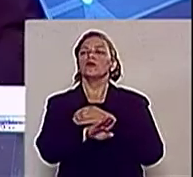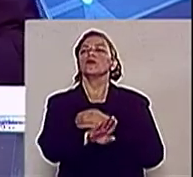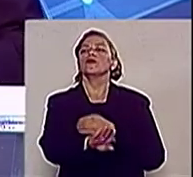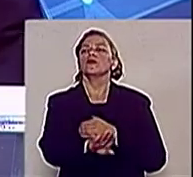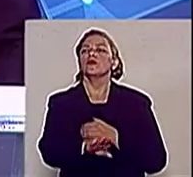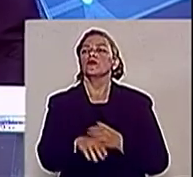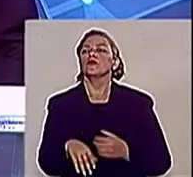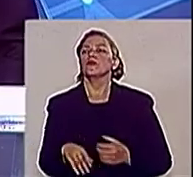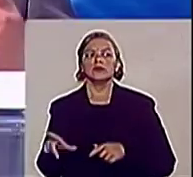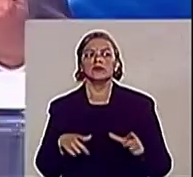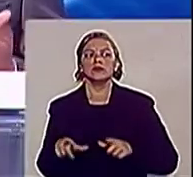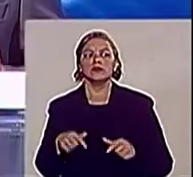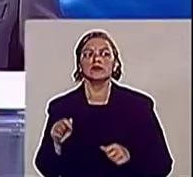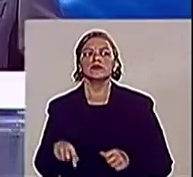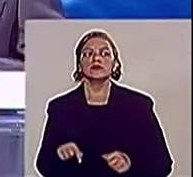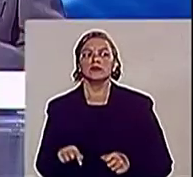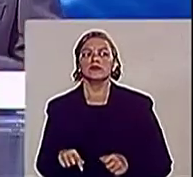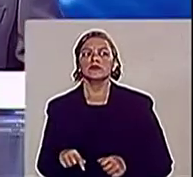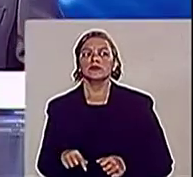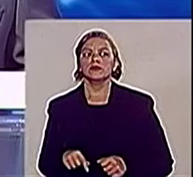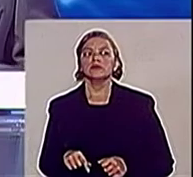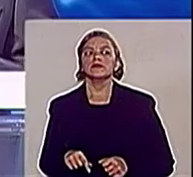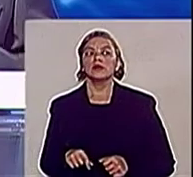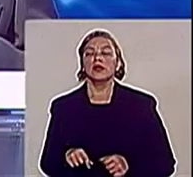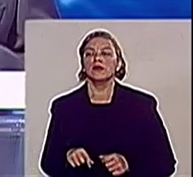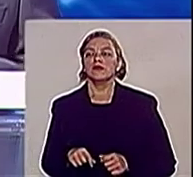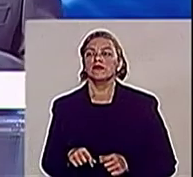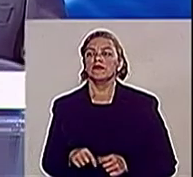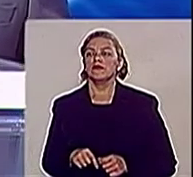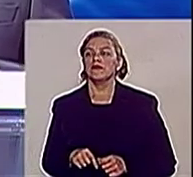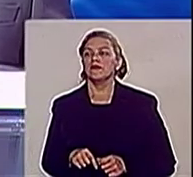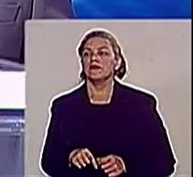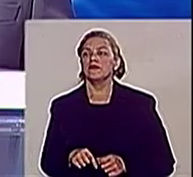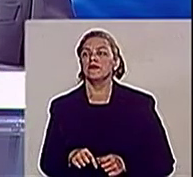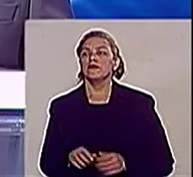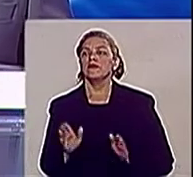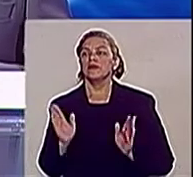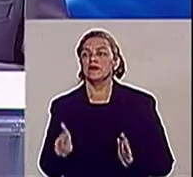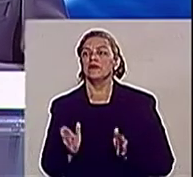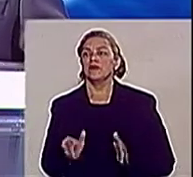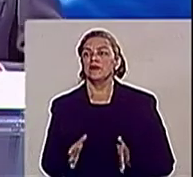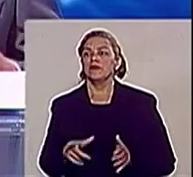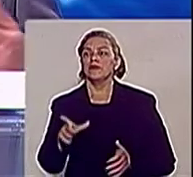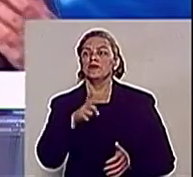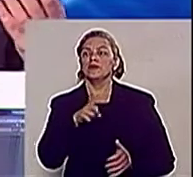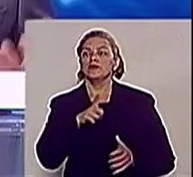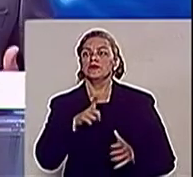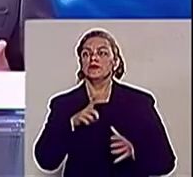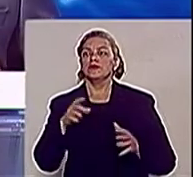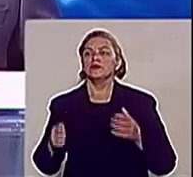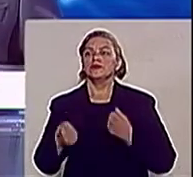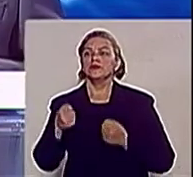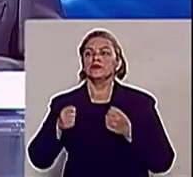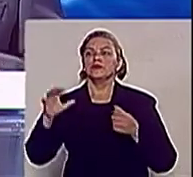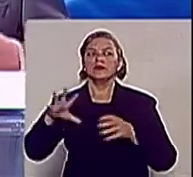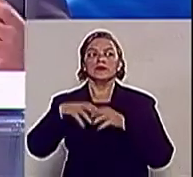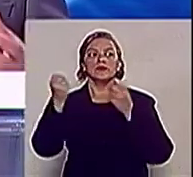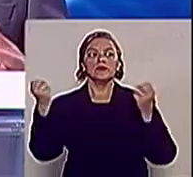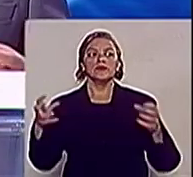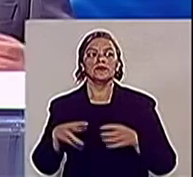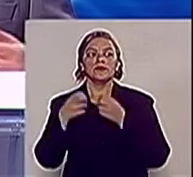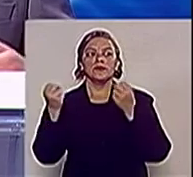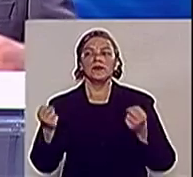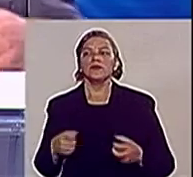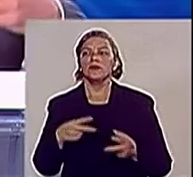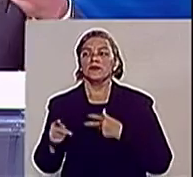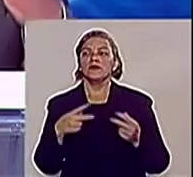gás na região leste. Nós estamos salvando vidas. Nós temos hoje um resgate em São José dos Campos, onde pessoas recebem